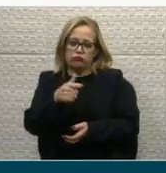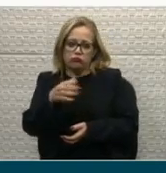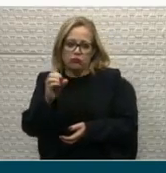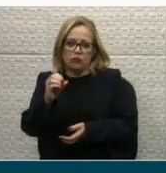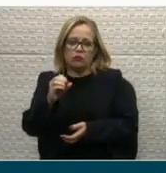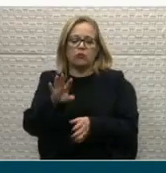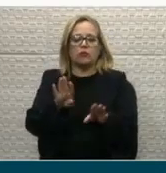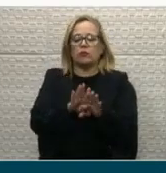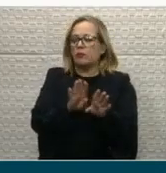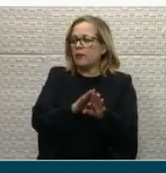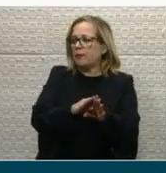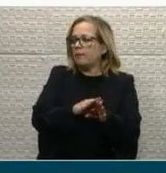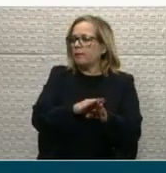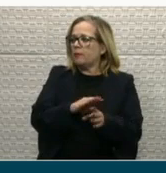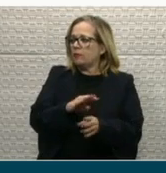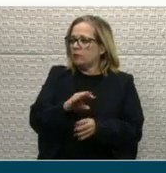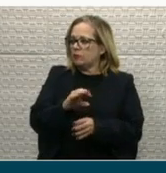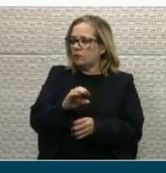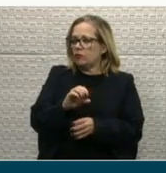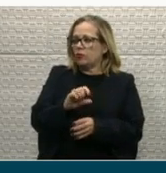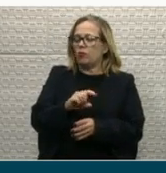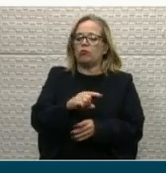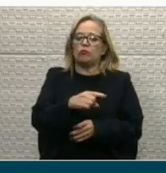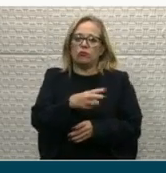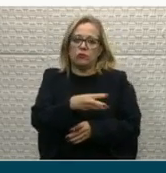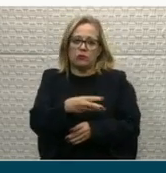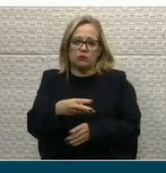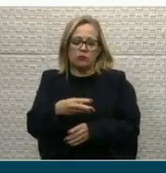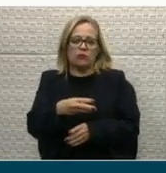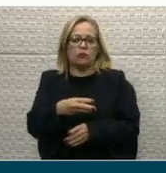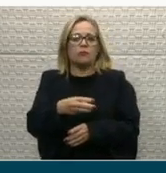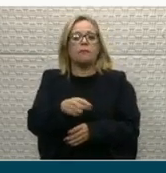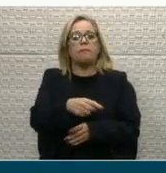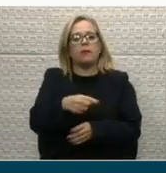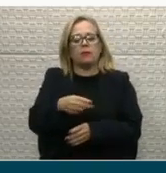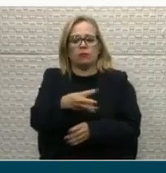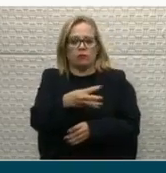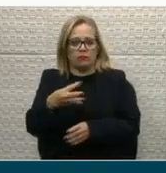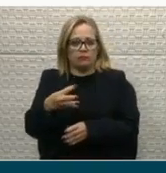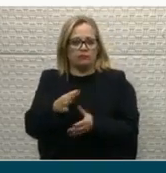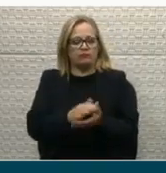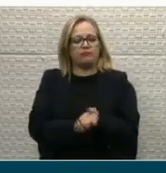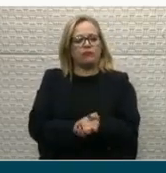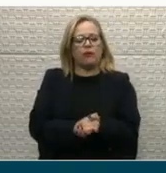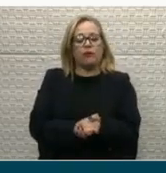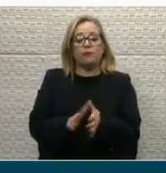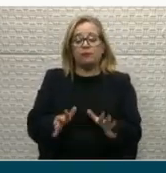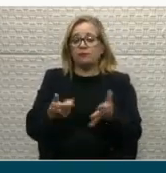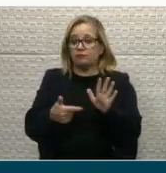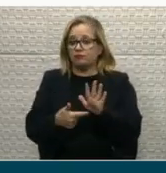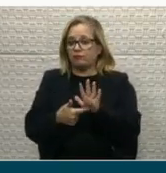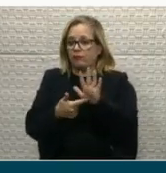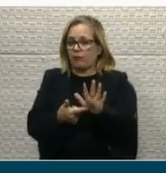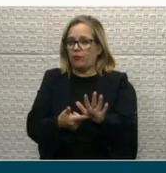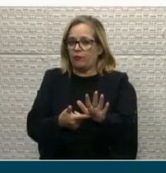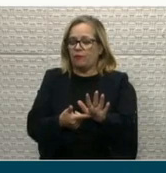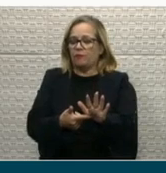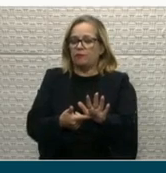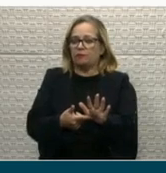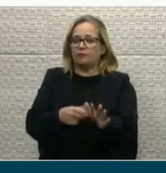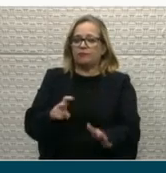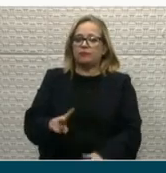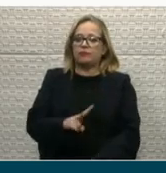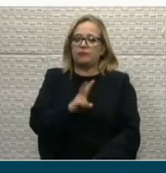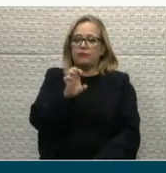1, menos 1, e os vetores menos 3 e 4. Quando eu expresso esses vetores em função da